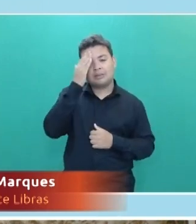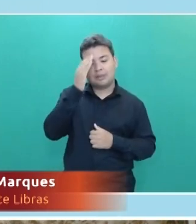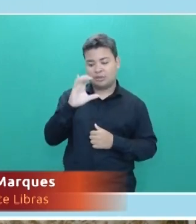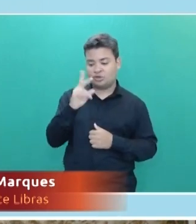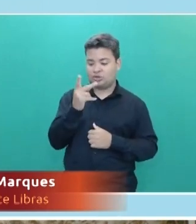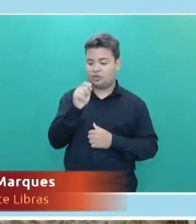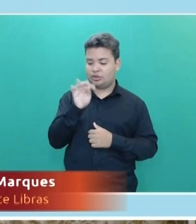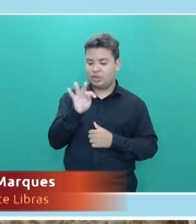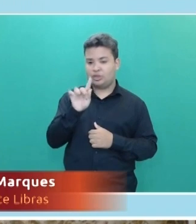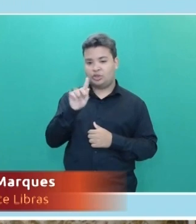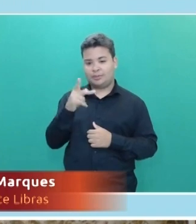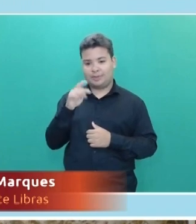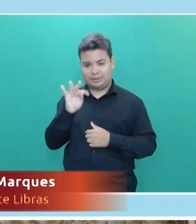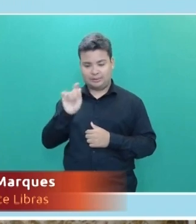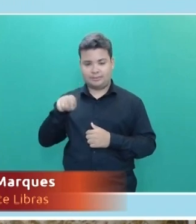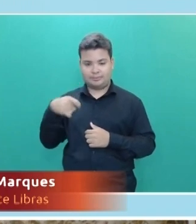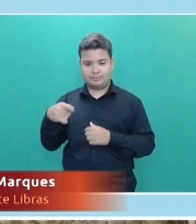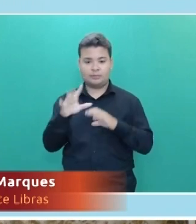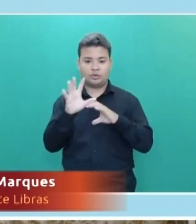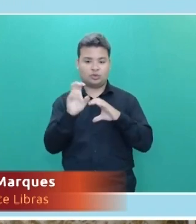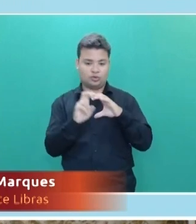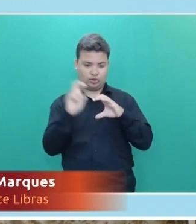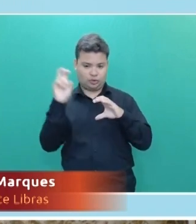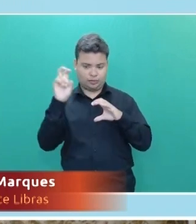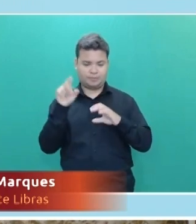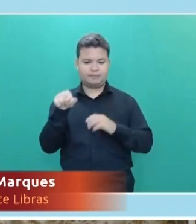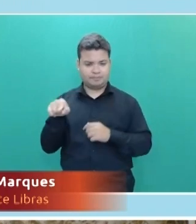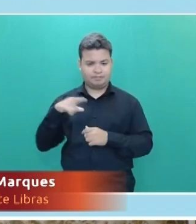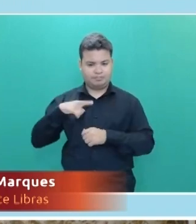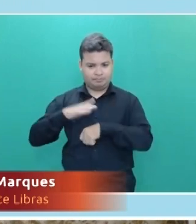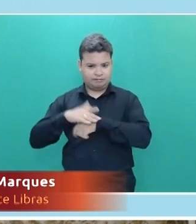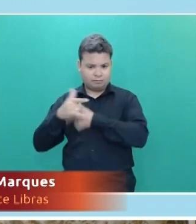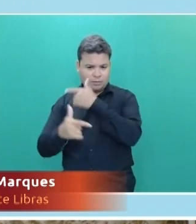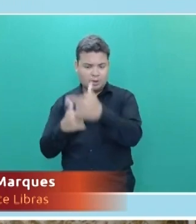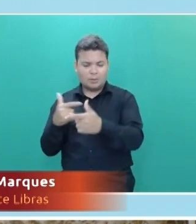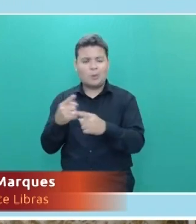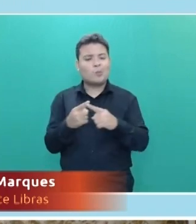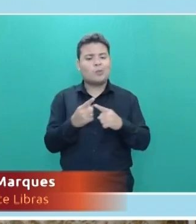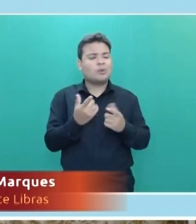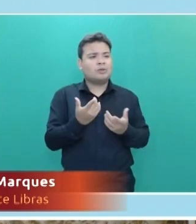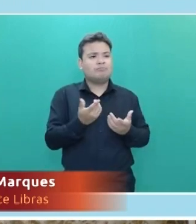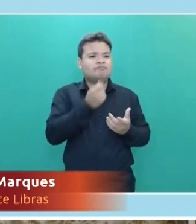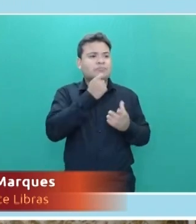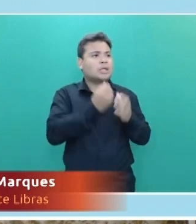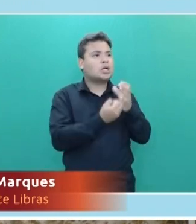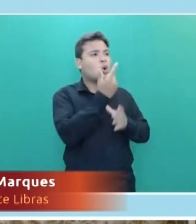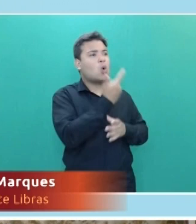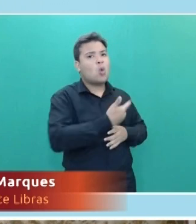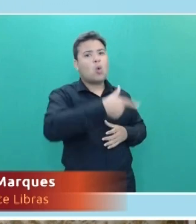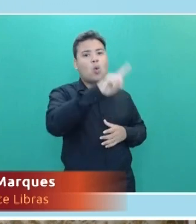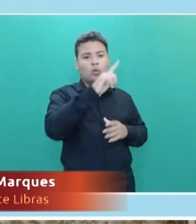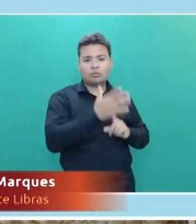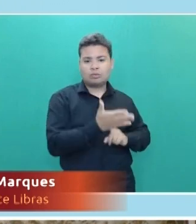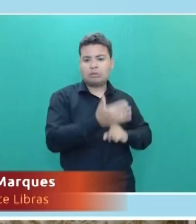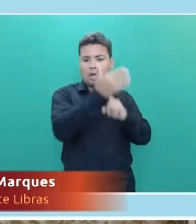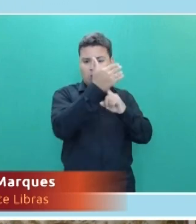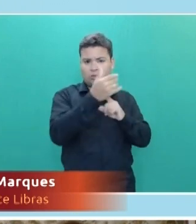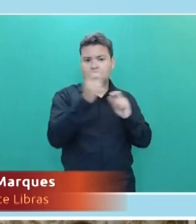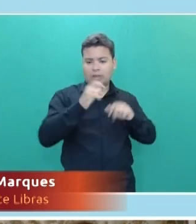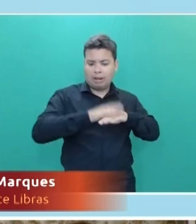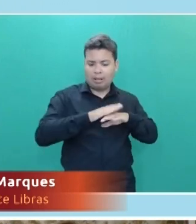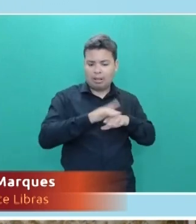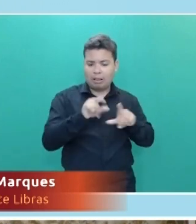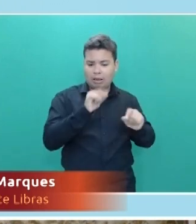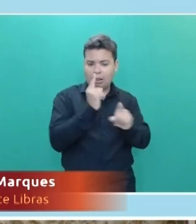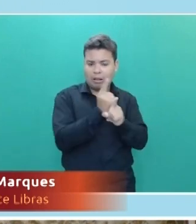por que não ter um outro mecanismo assim capaz de fazer esse filtro, né? Uhum. Mas assim, dá para a gente